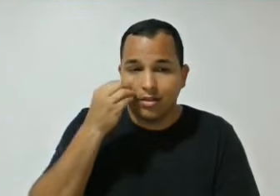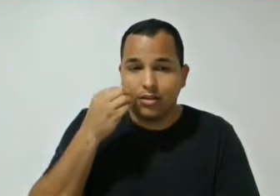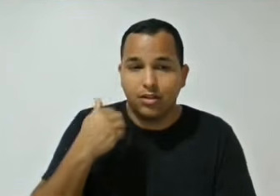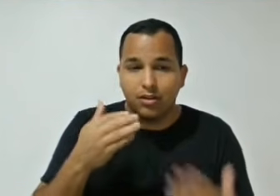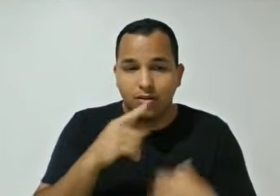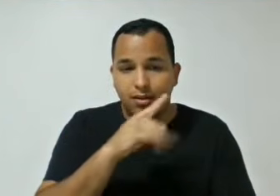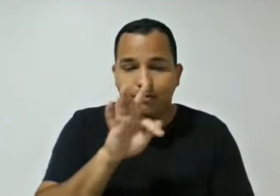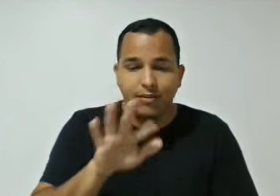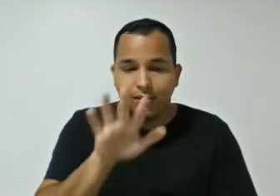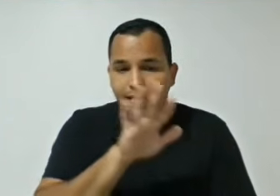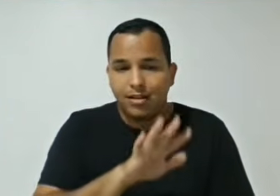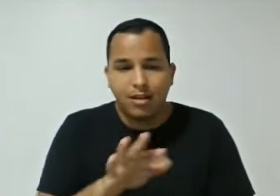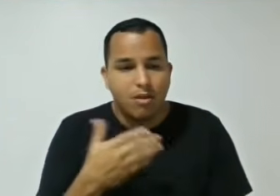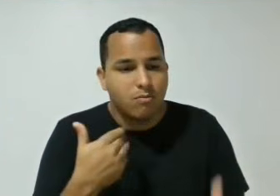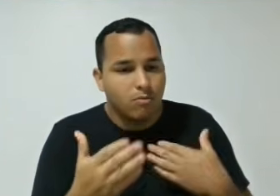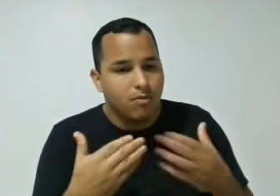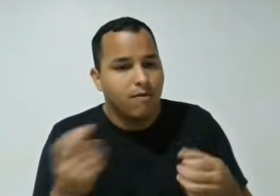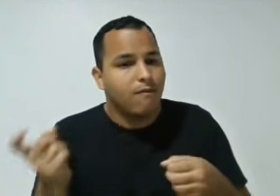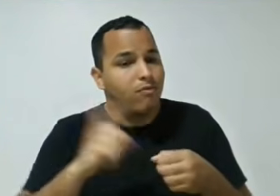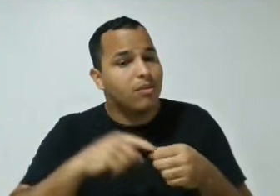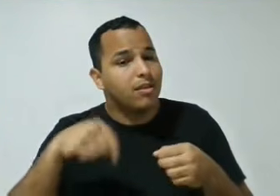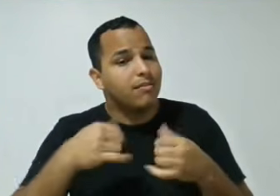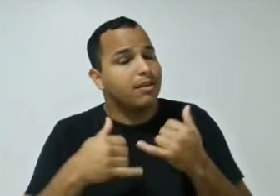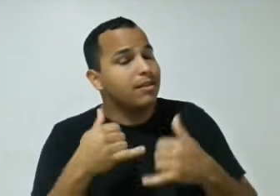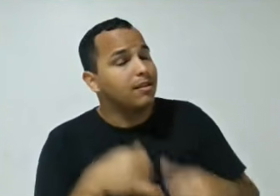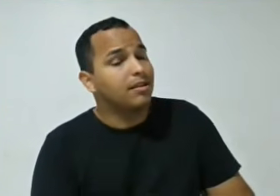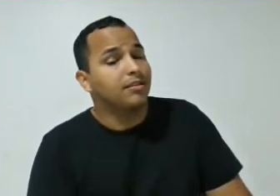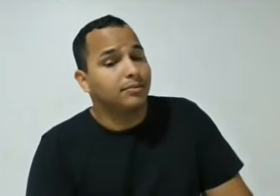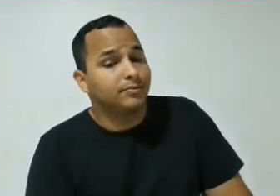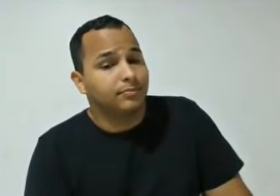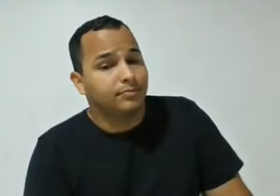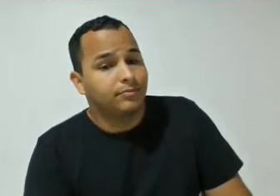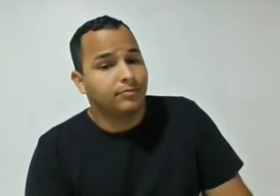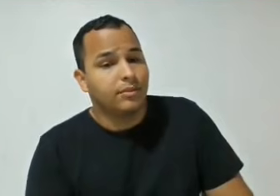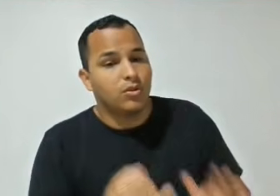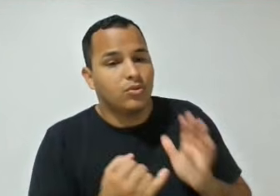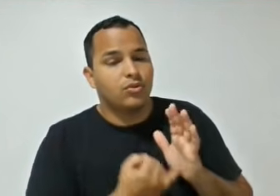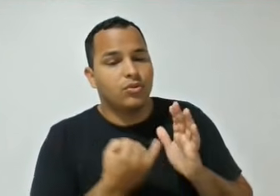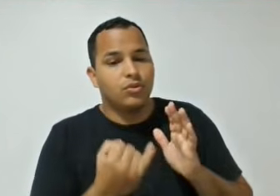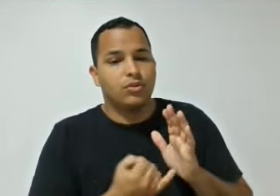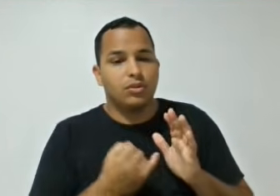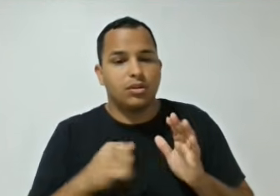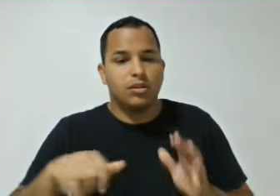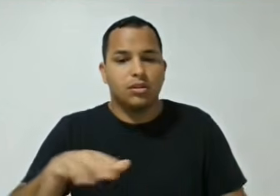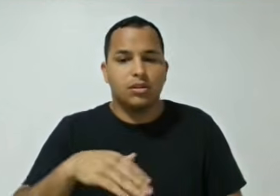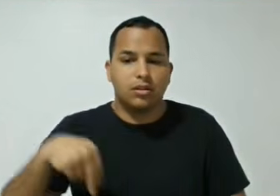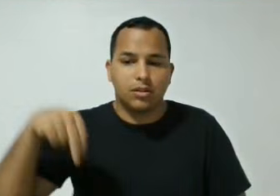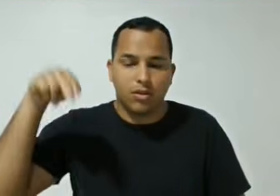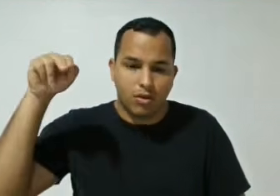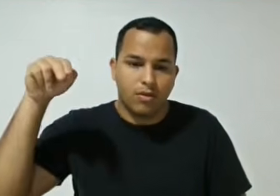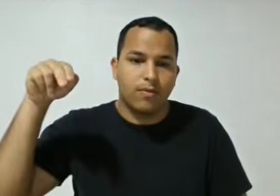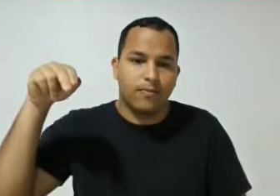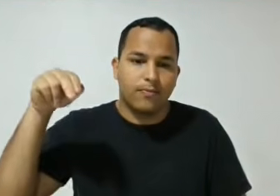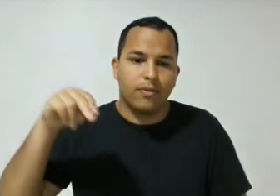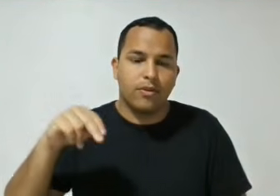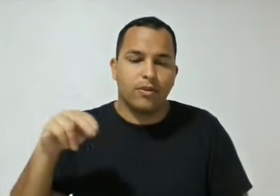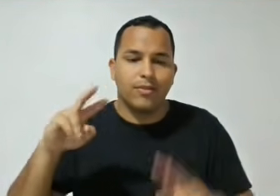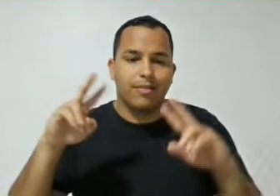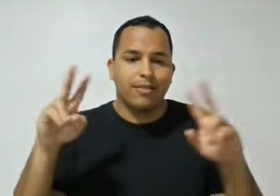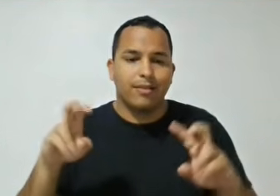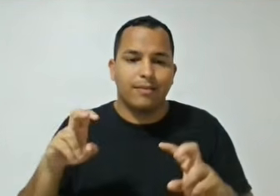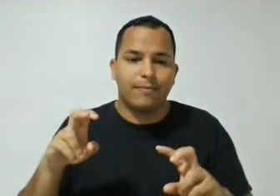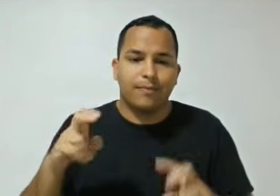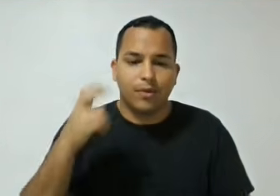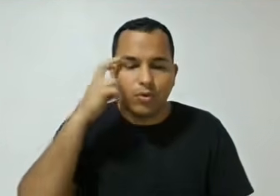e outras pessoas, a gente retomar essa brincadeira para um jornal para a região do setor norte, sobre aspectos culturais envolvendo os equipamentos